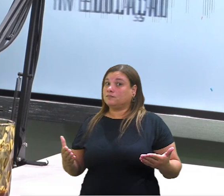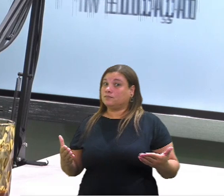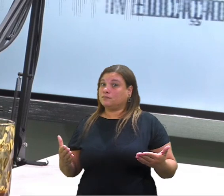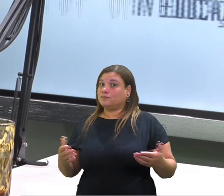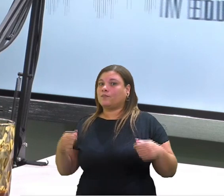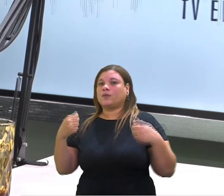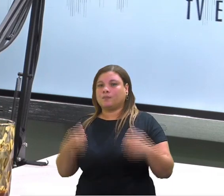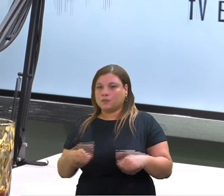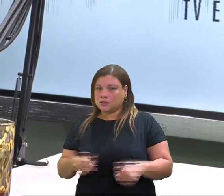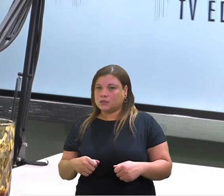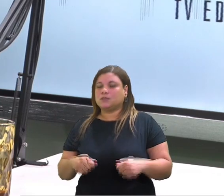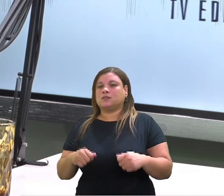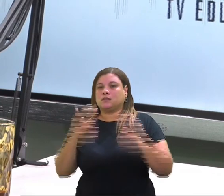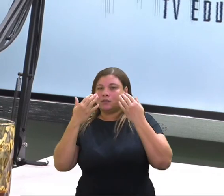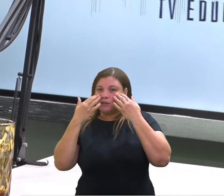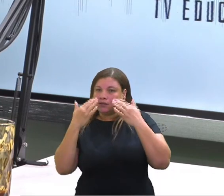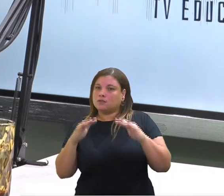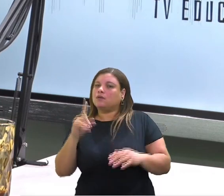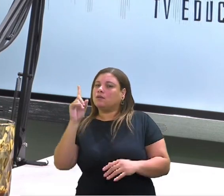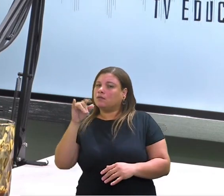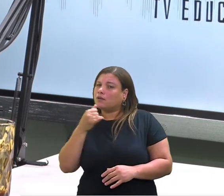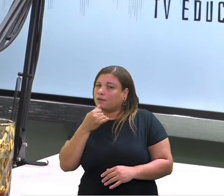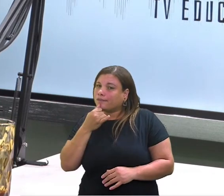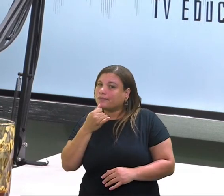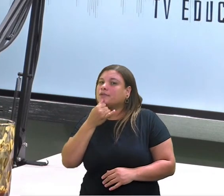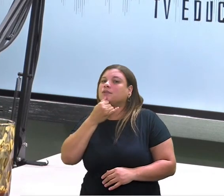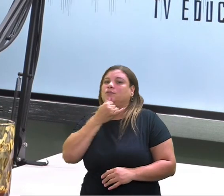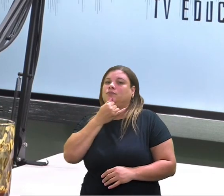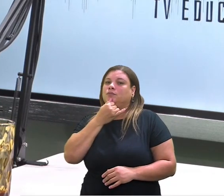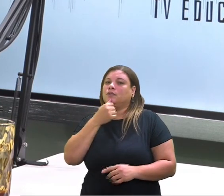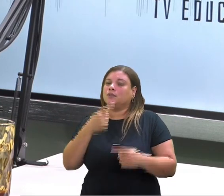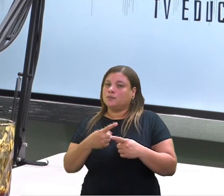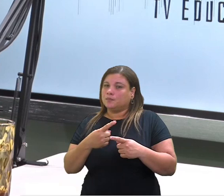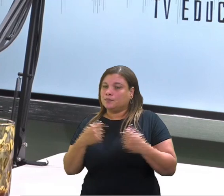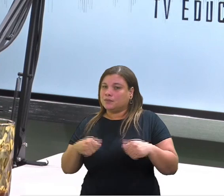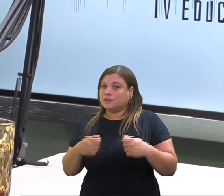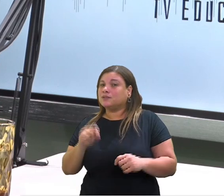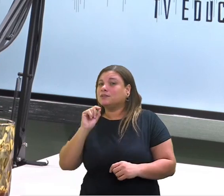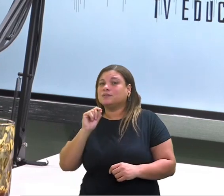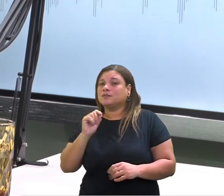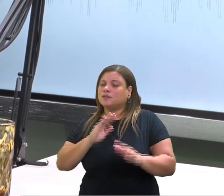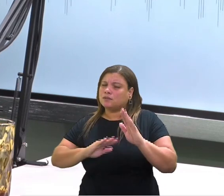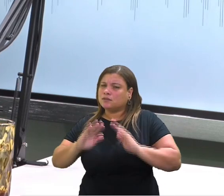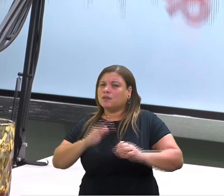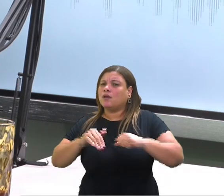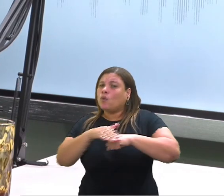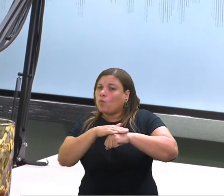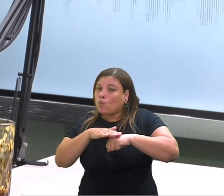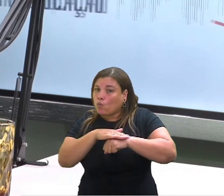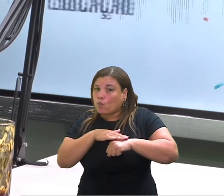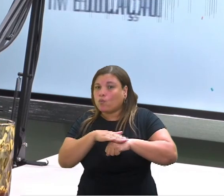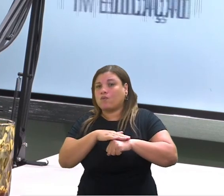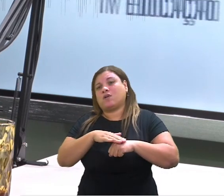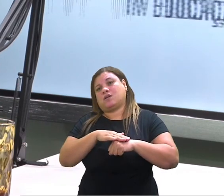muito triste. Então, em conversa com o aluno, a gente chama a pedagoga, chama o psicólogo, chama o conselho tutelar. Aí sim que a criança